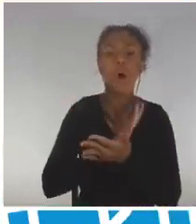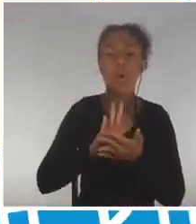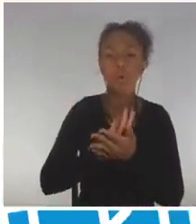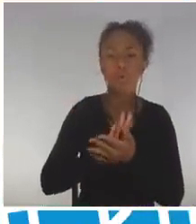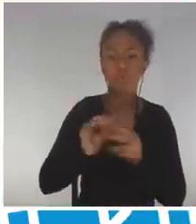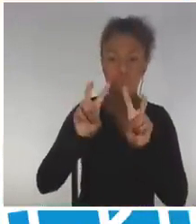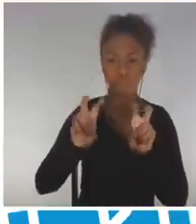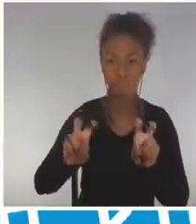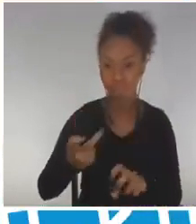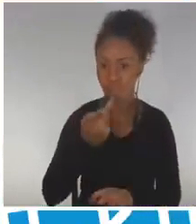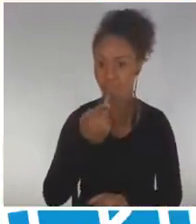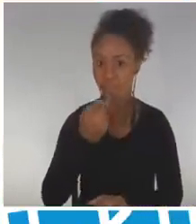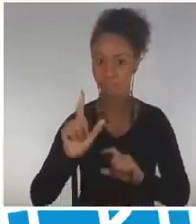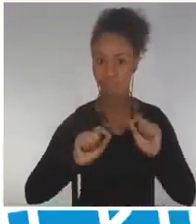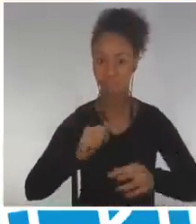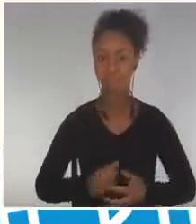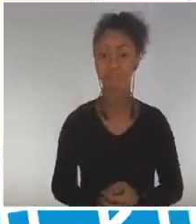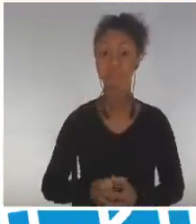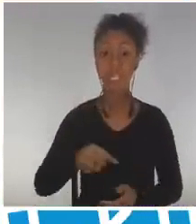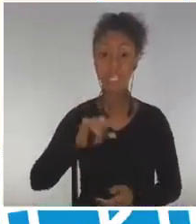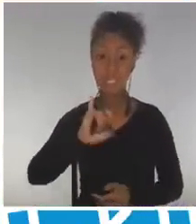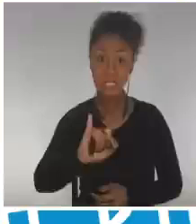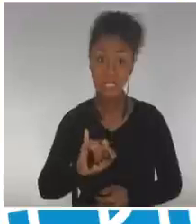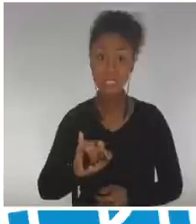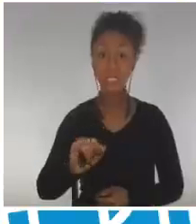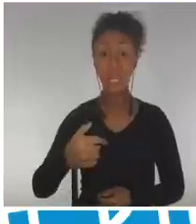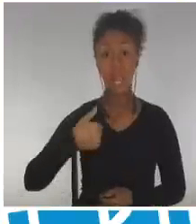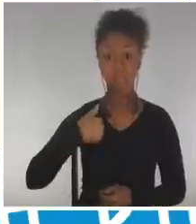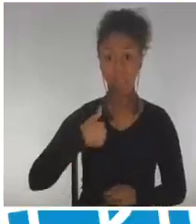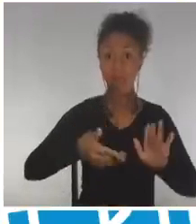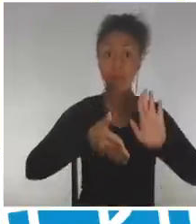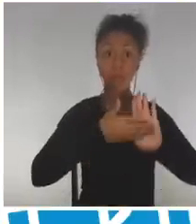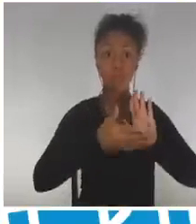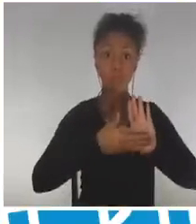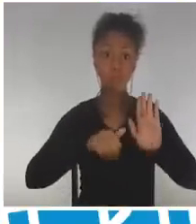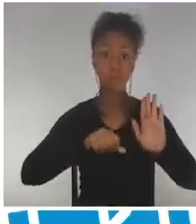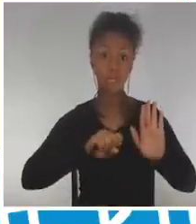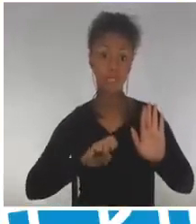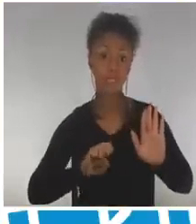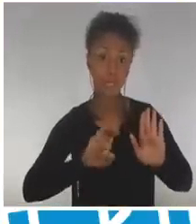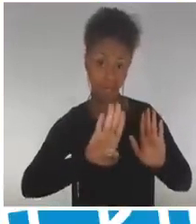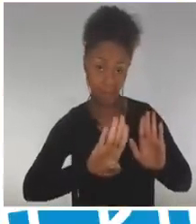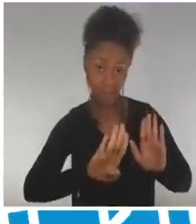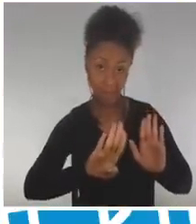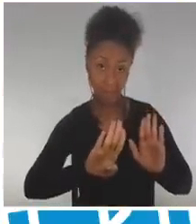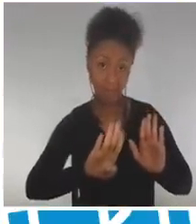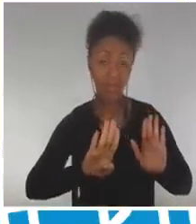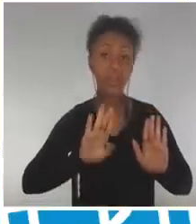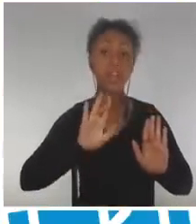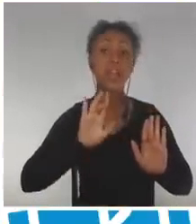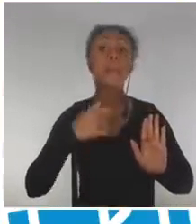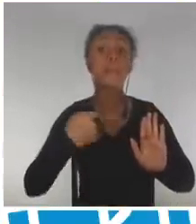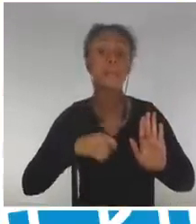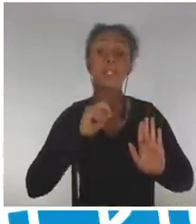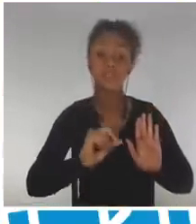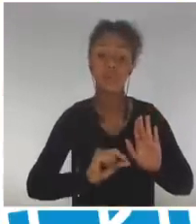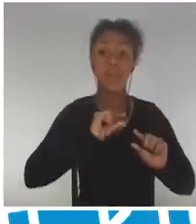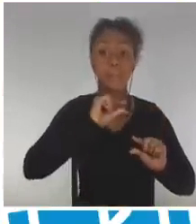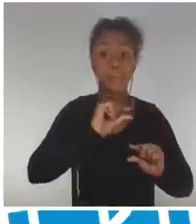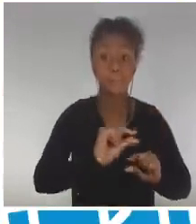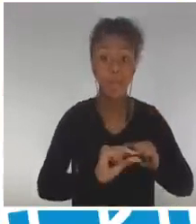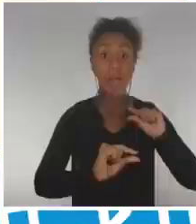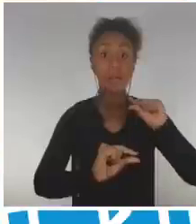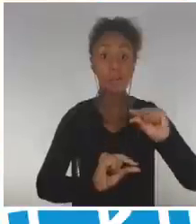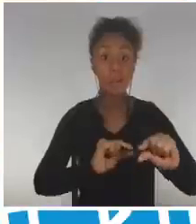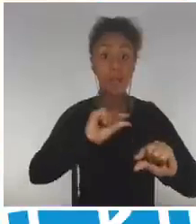Toda e qualquer mudança que eu estou propondo no SAEB, Raquel, é paulatina e nada esse ano. Eu